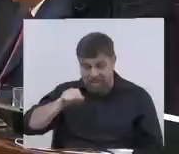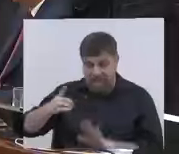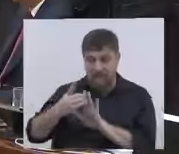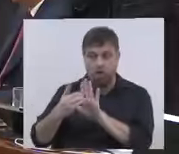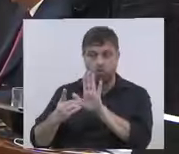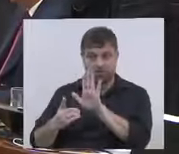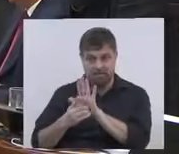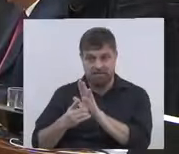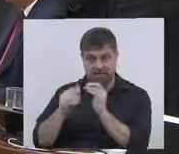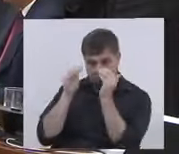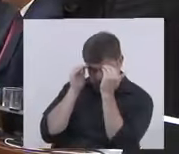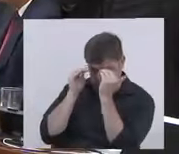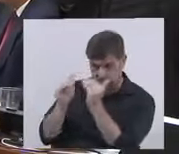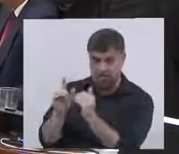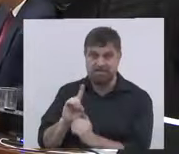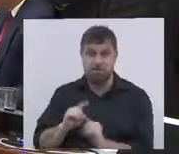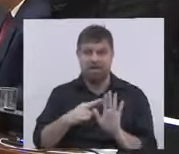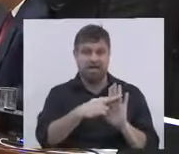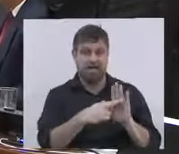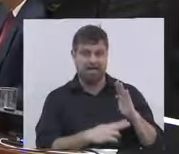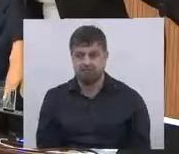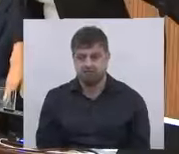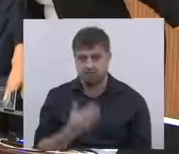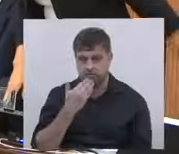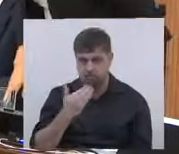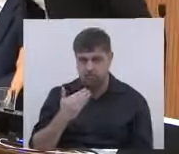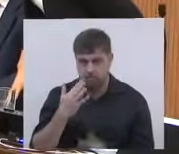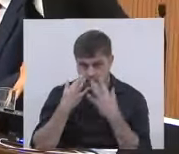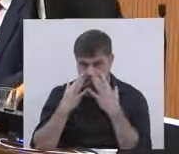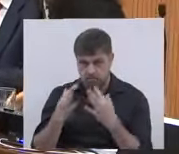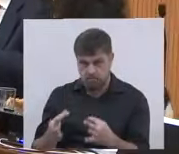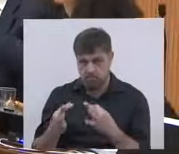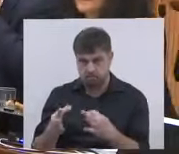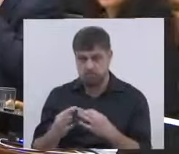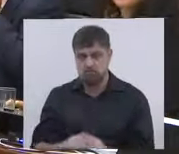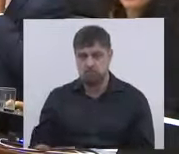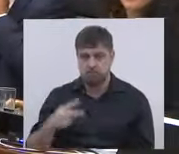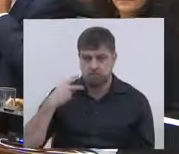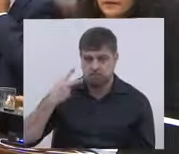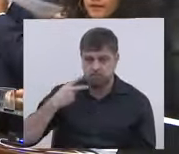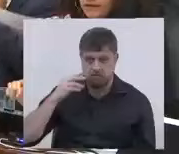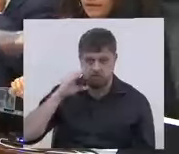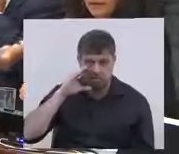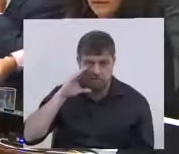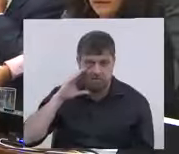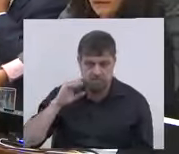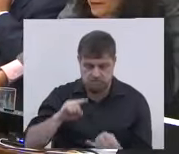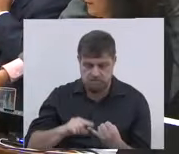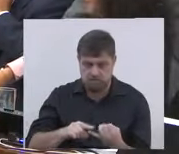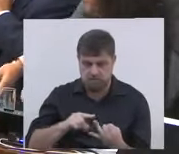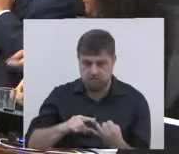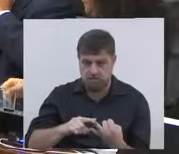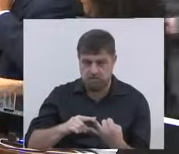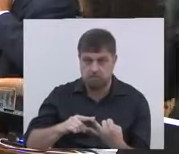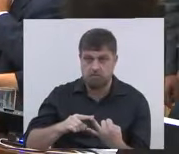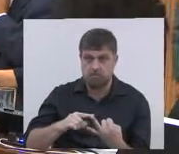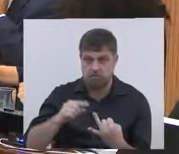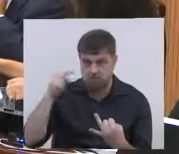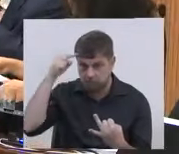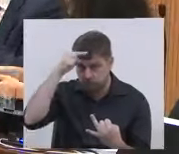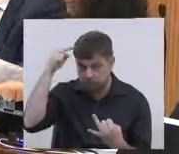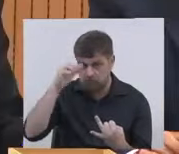Decreto 201 e não pelo regimento interno. Eu solicito o vereador Luiz Cirilo, vereador